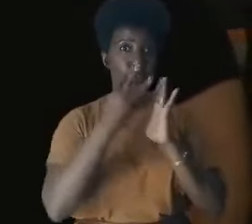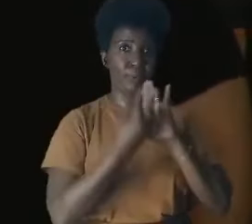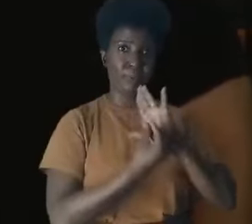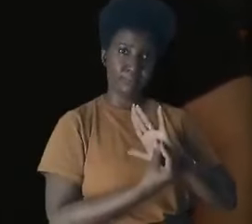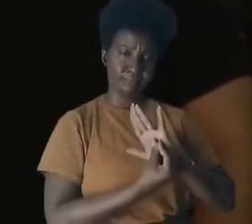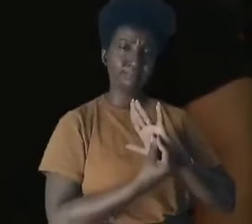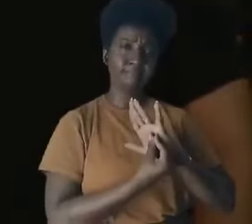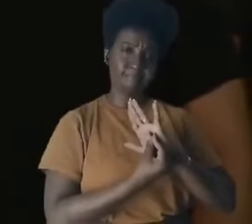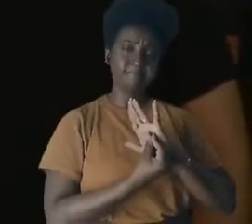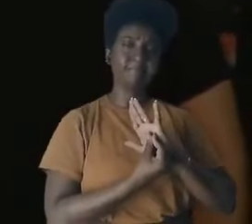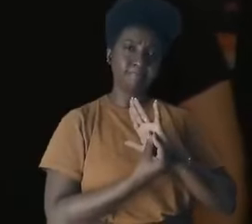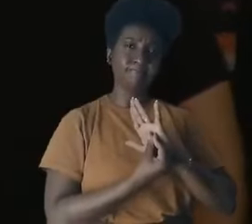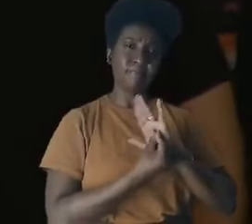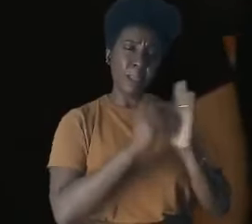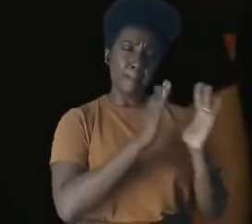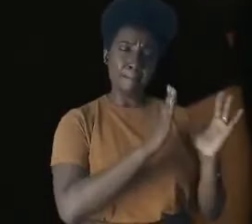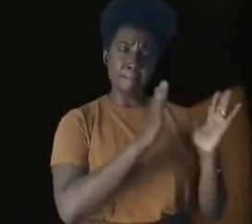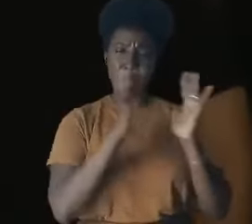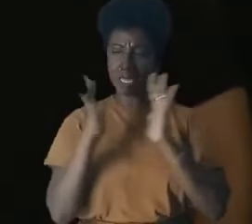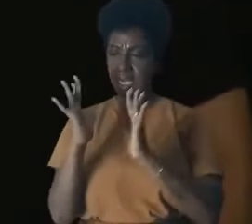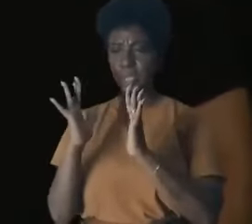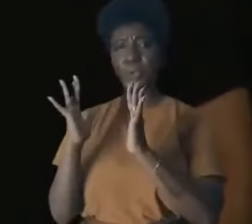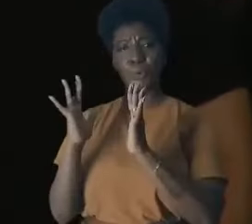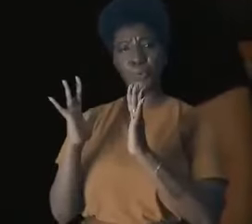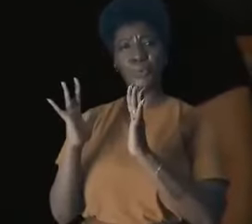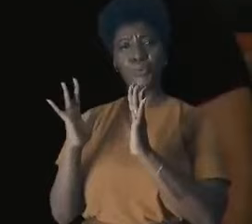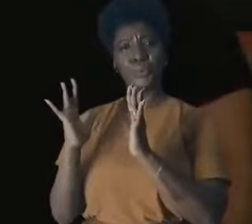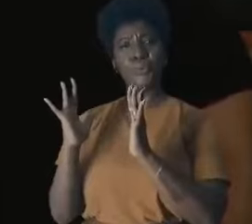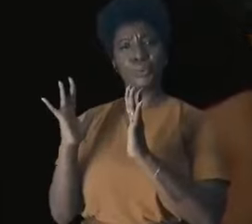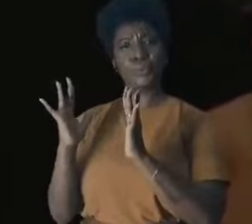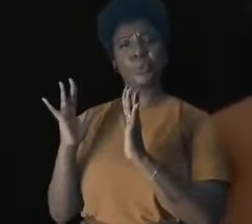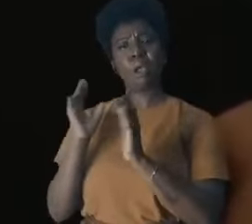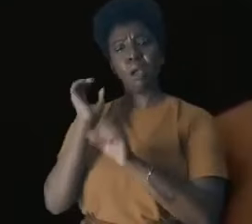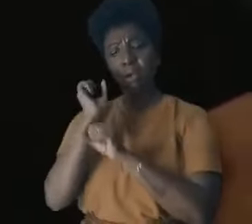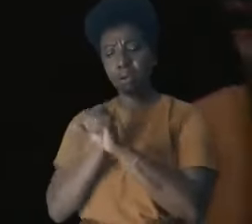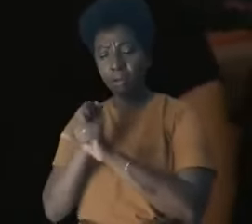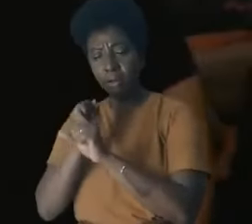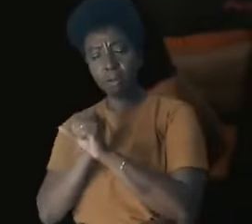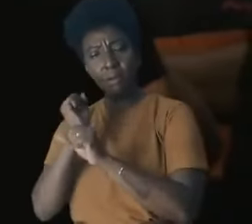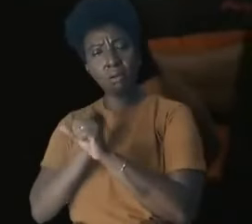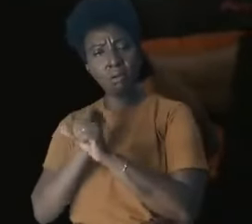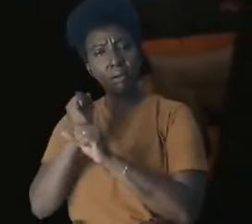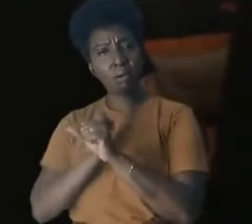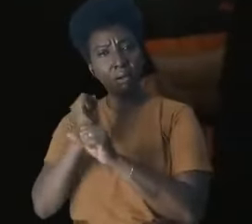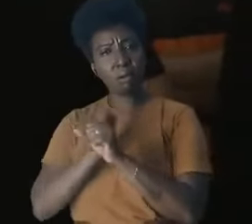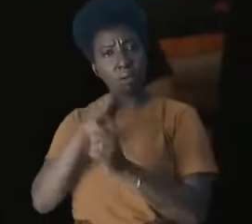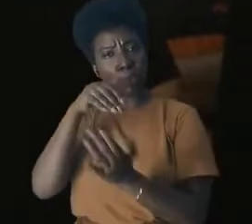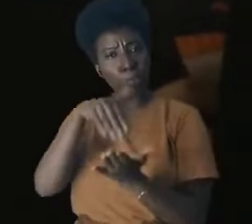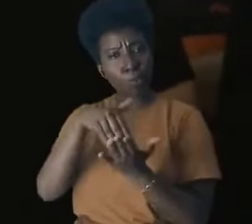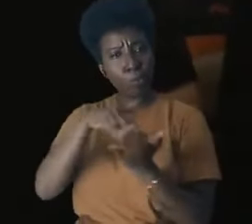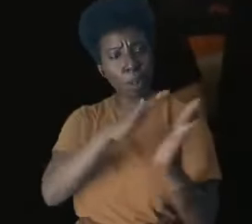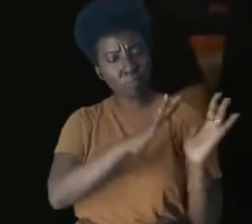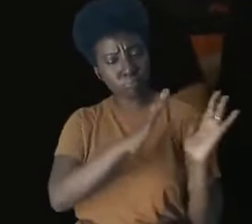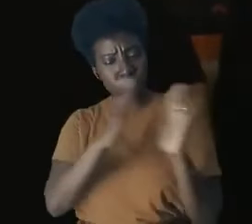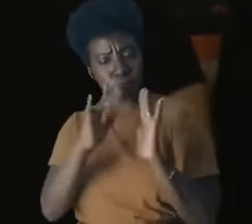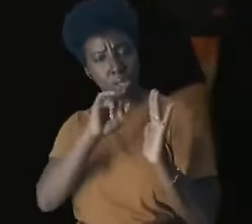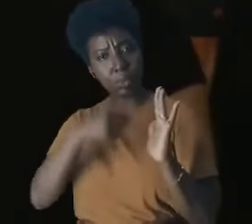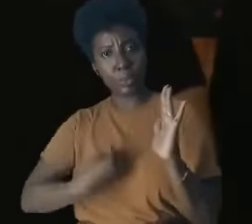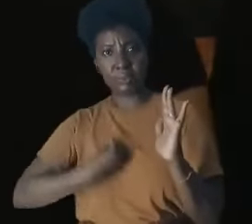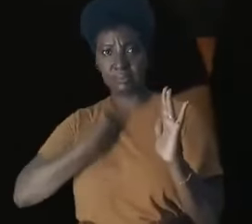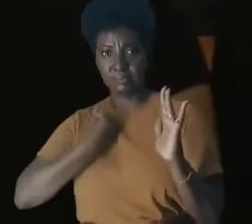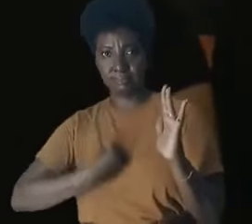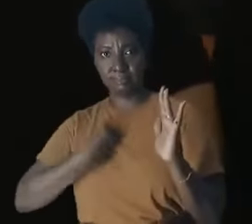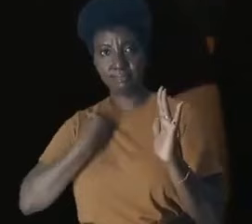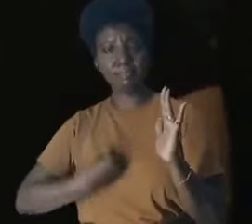Nos últimos acontecimentos, os anos que nós vivemos, esses últimos anos, foram